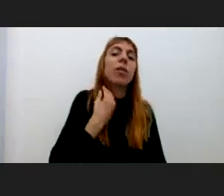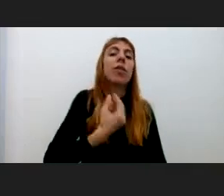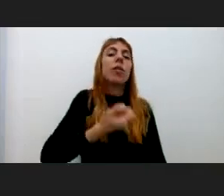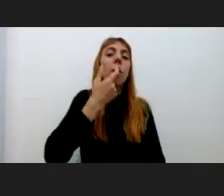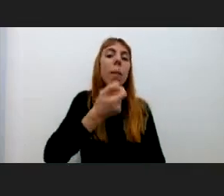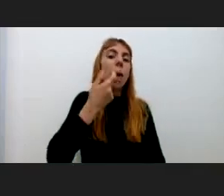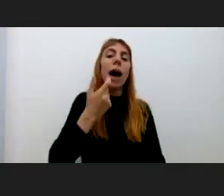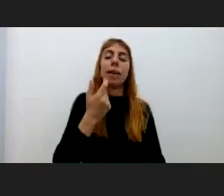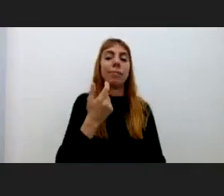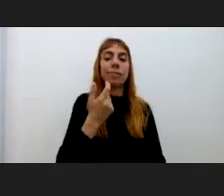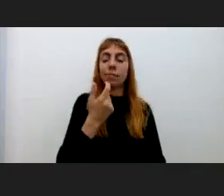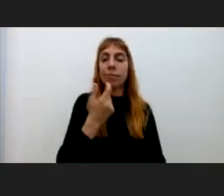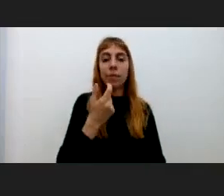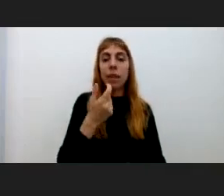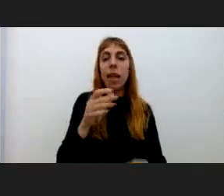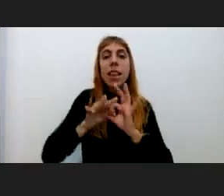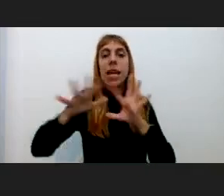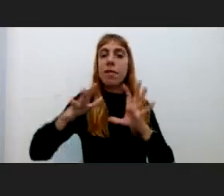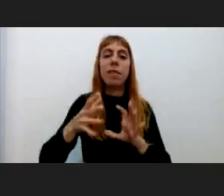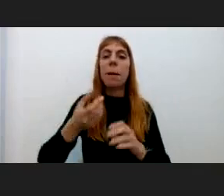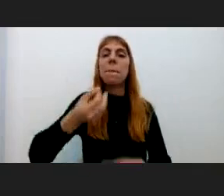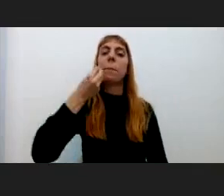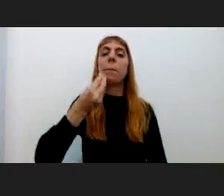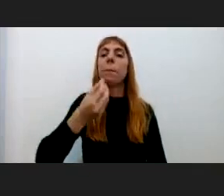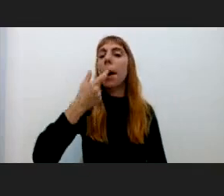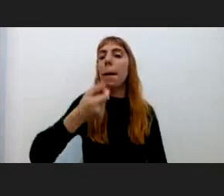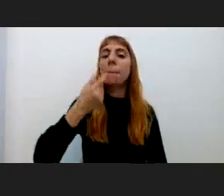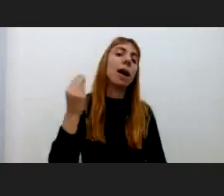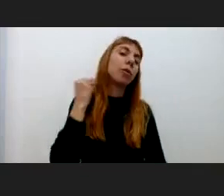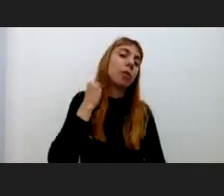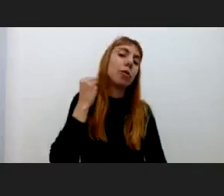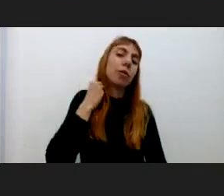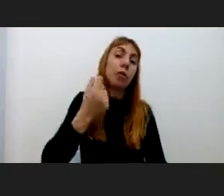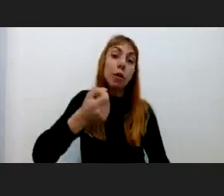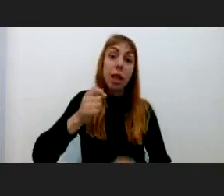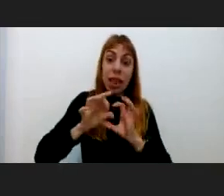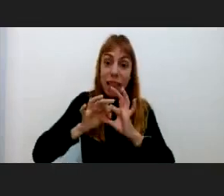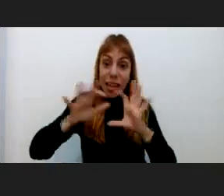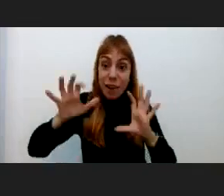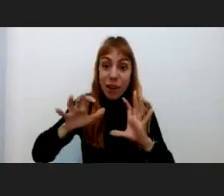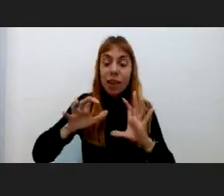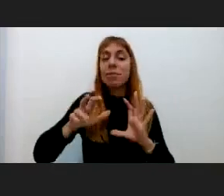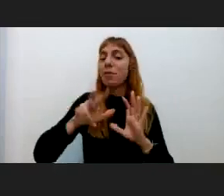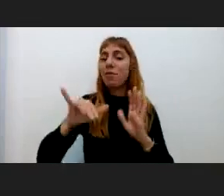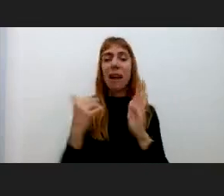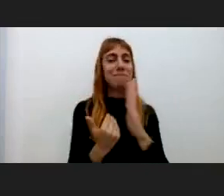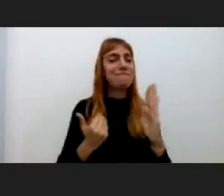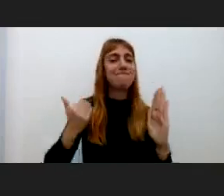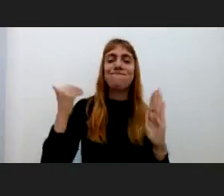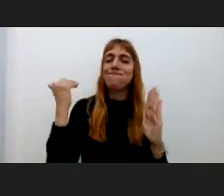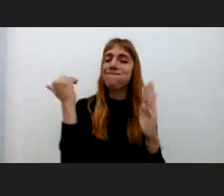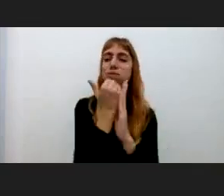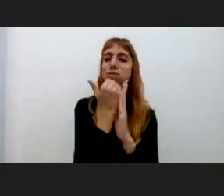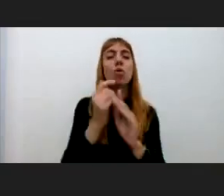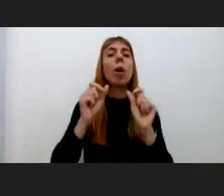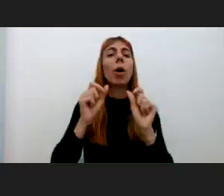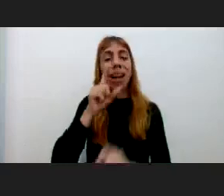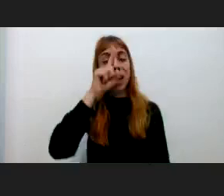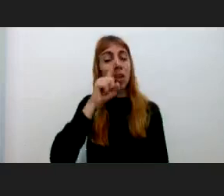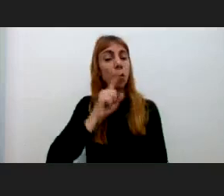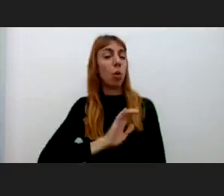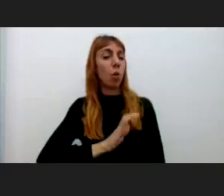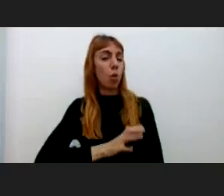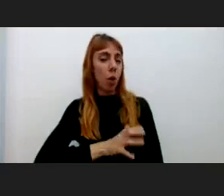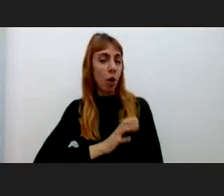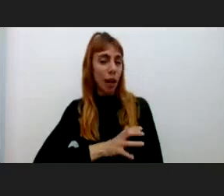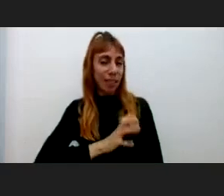risco cardiovascular, porque causam hipertensão, aumentam o número